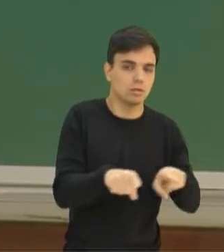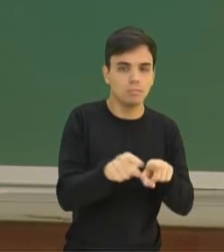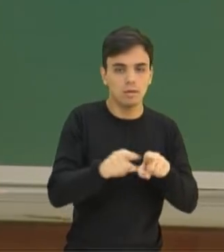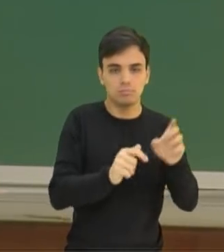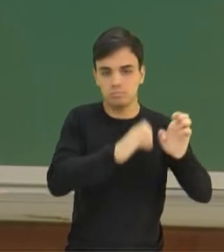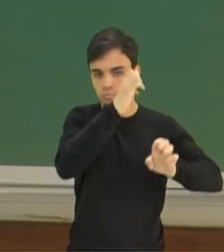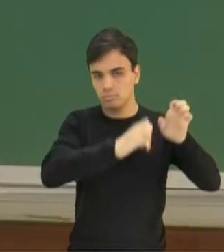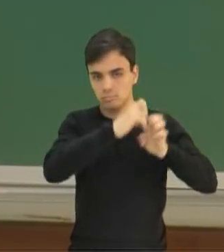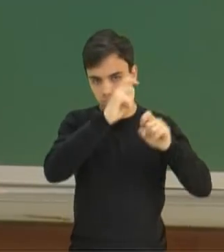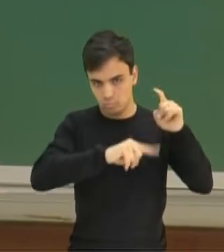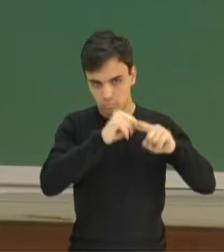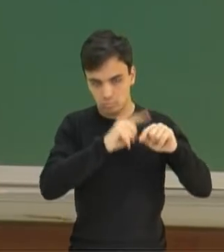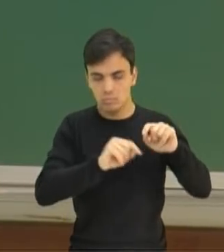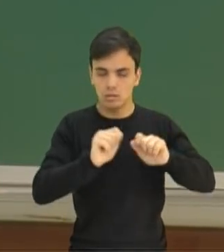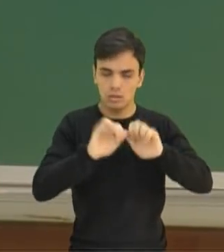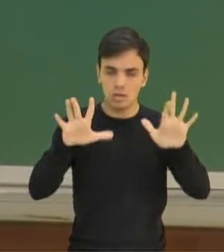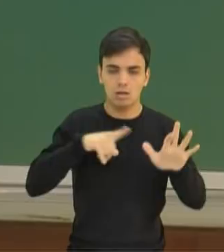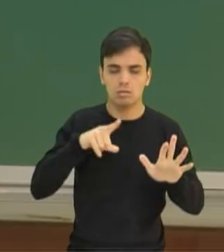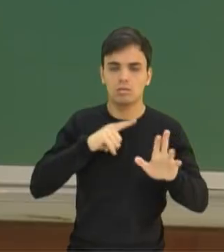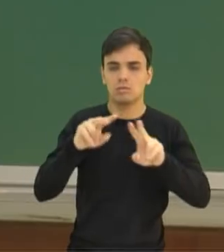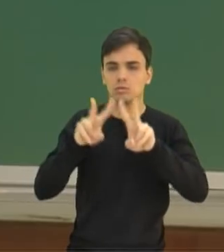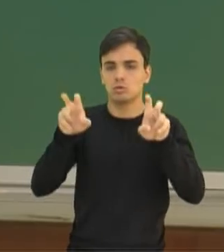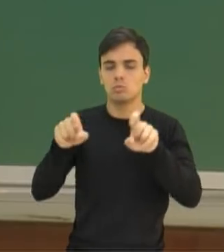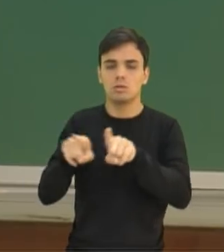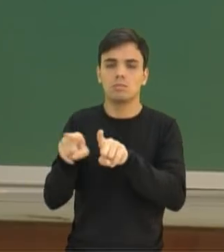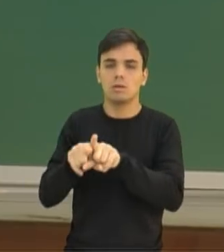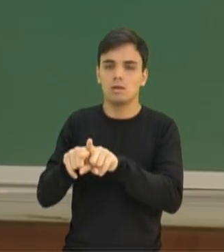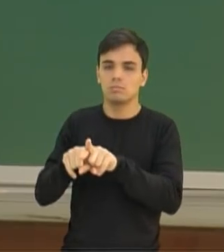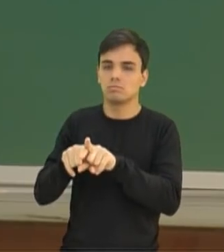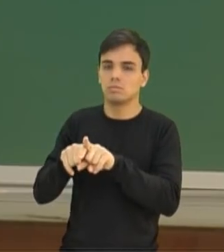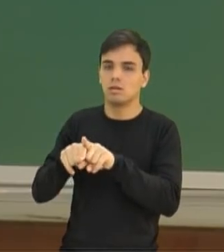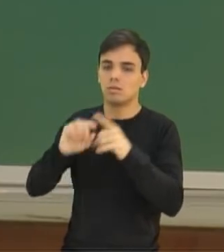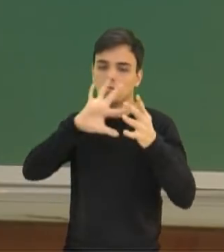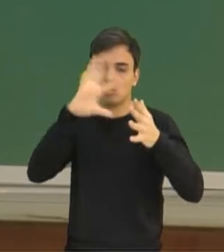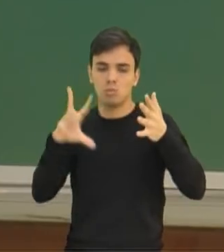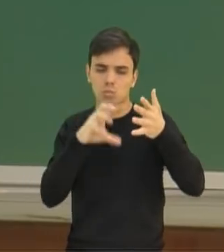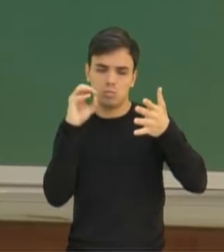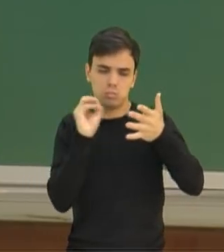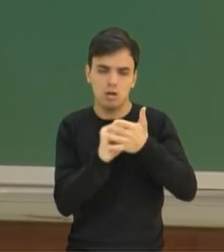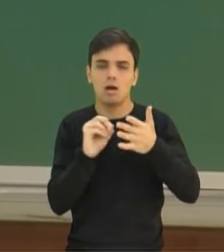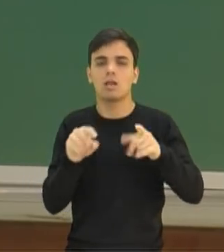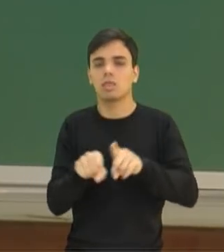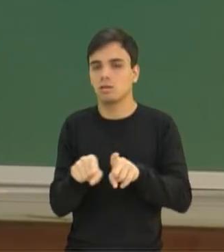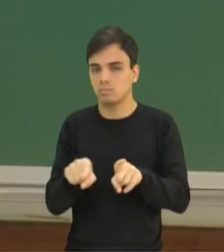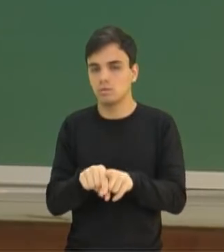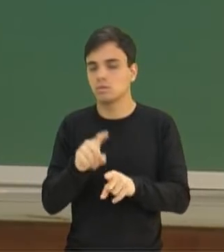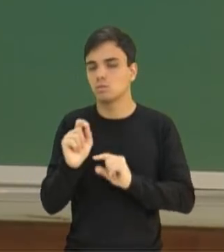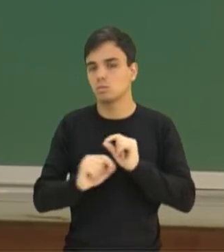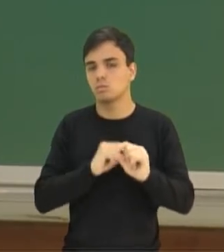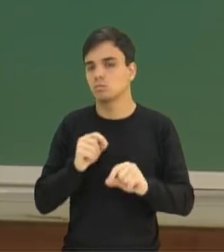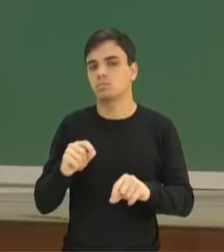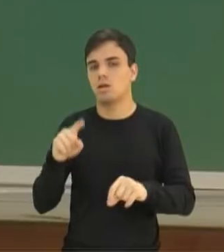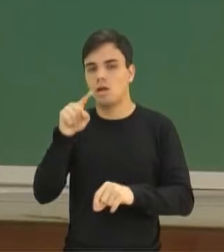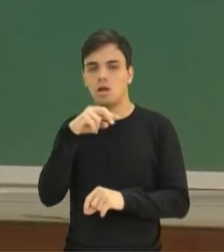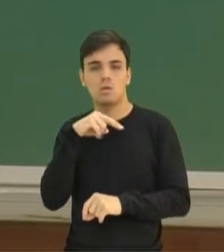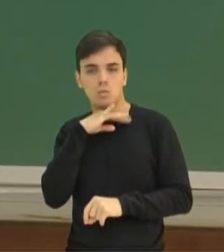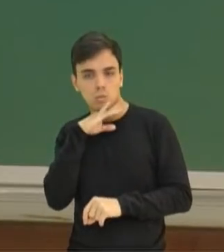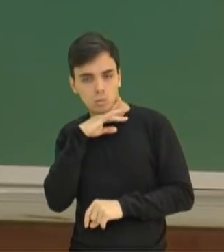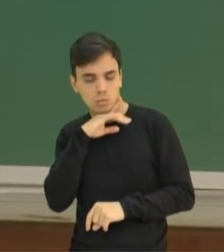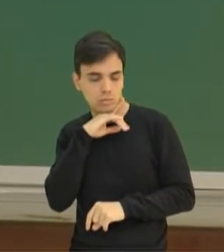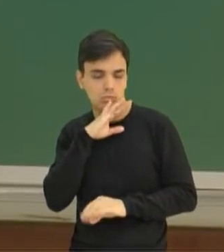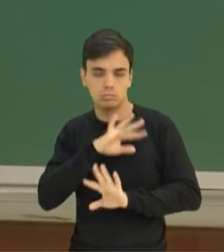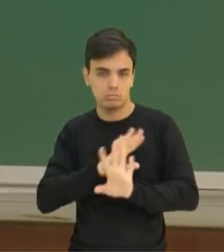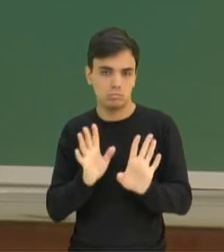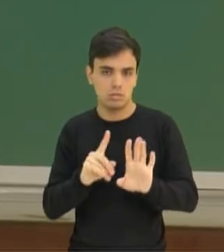industrial. Claro que nós temos a questão da floresta amazônica, que também é um impeditivo, não que isso seja negativo, pelo contrário,